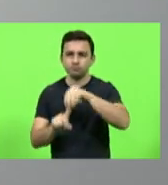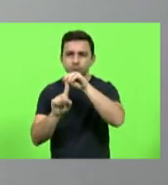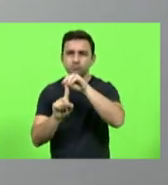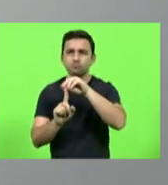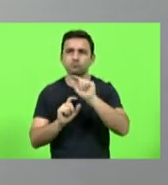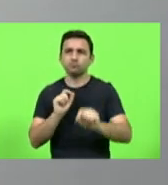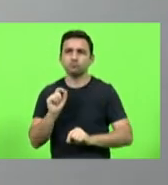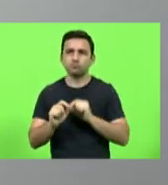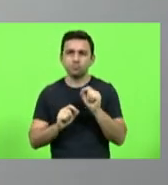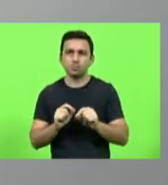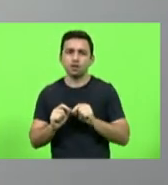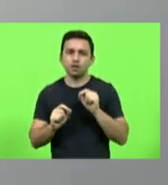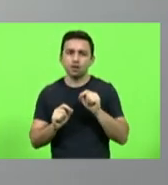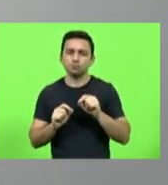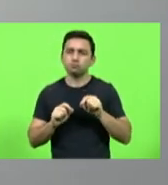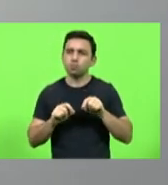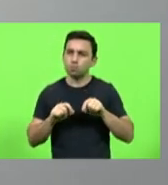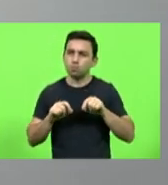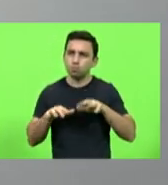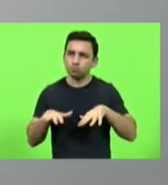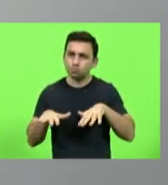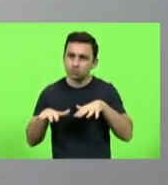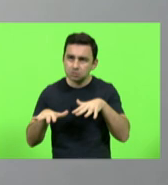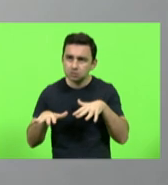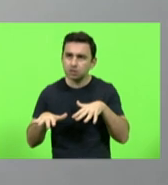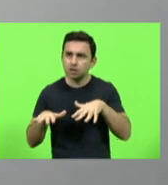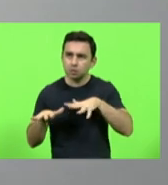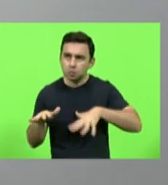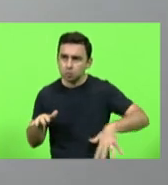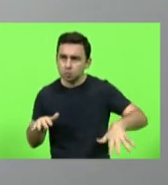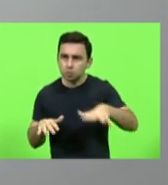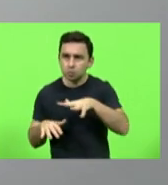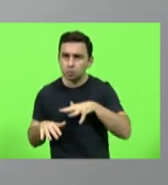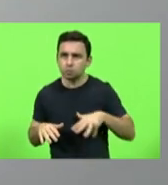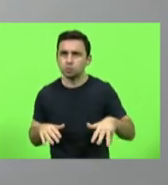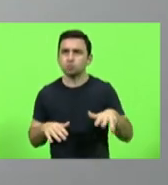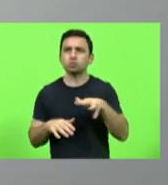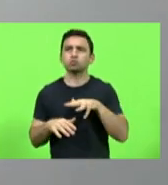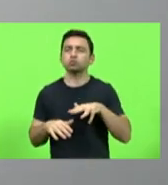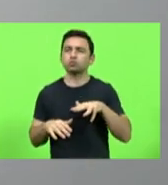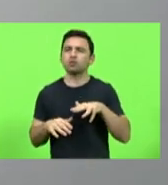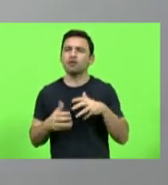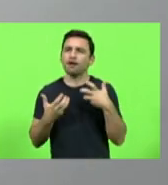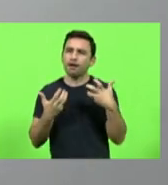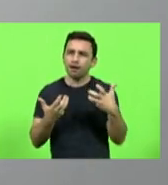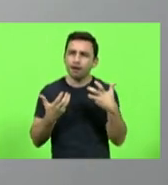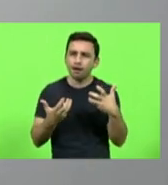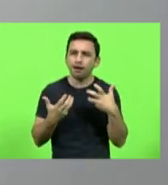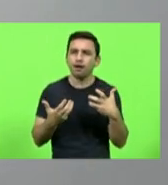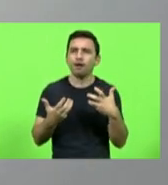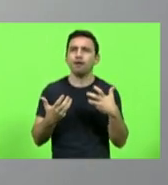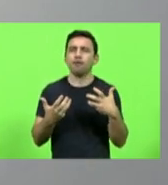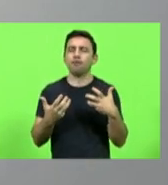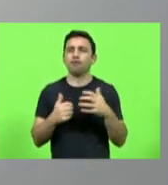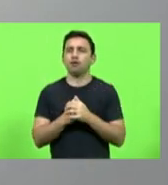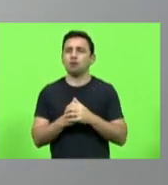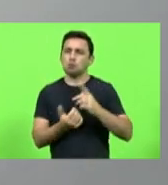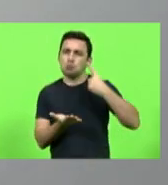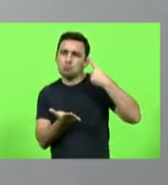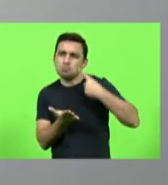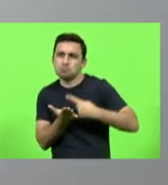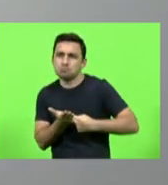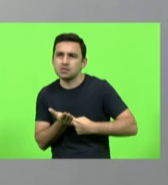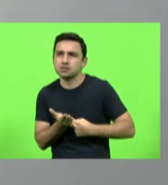na mobilização dessa discussão pela regulamentação da lei aqui no Estado, destacar o compromisso dessas